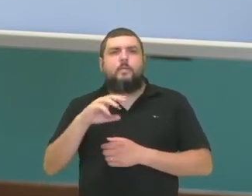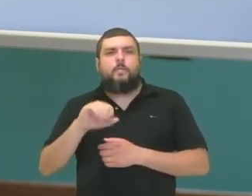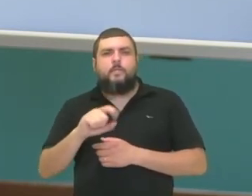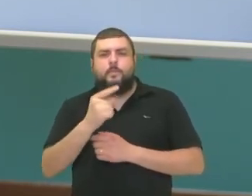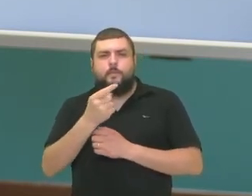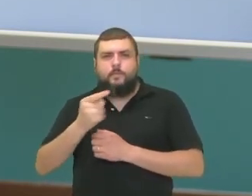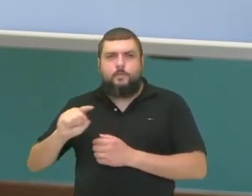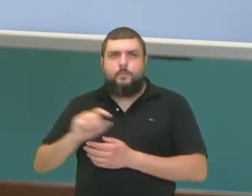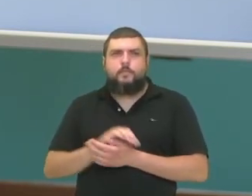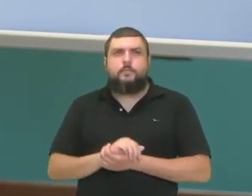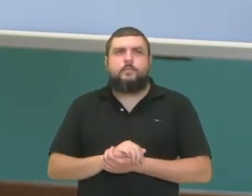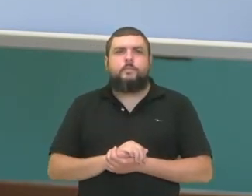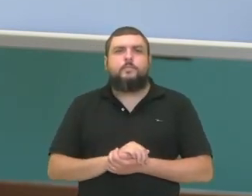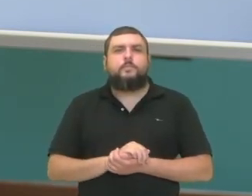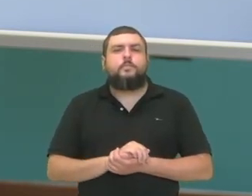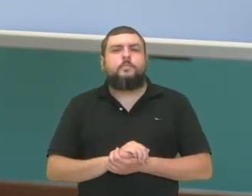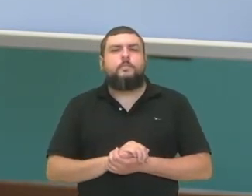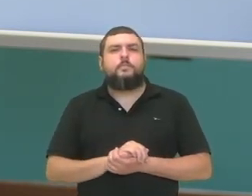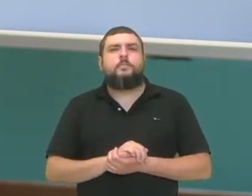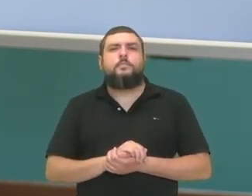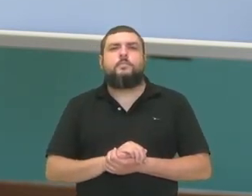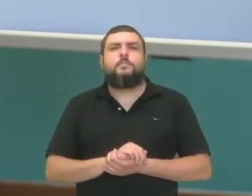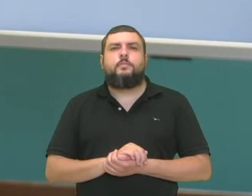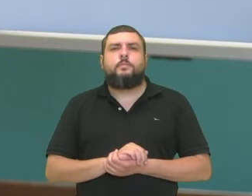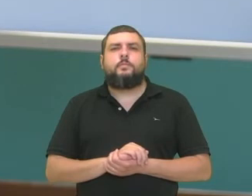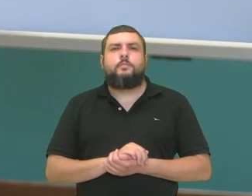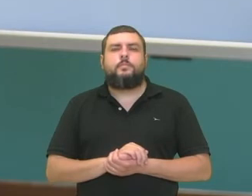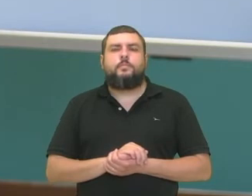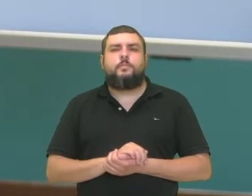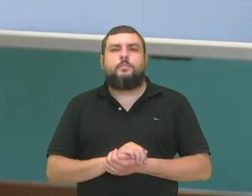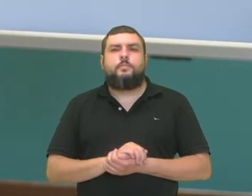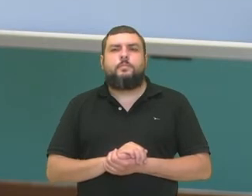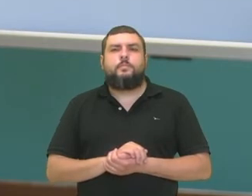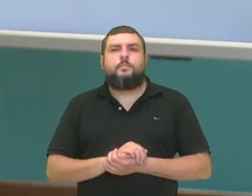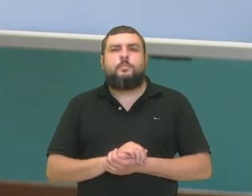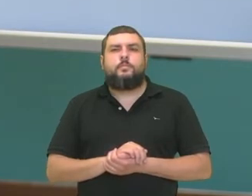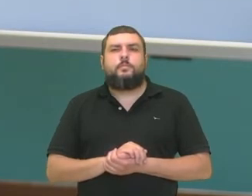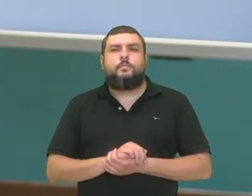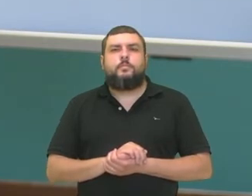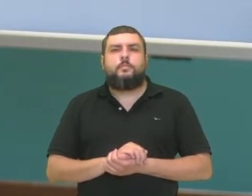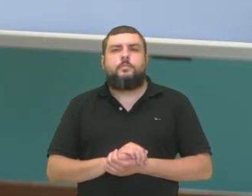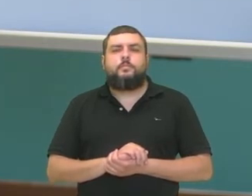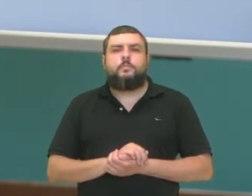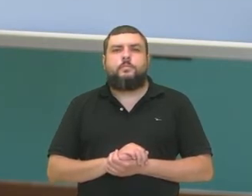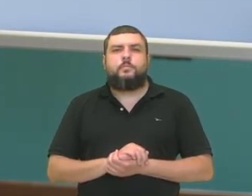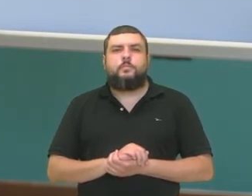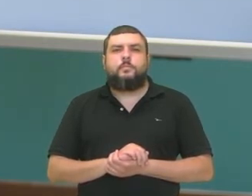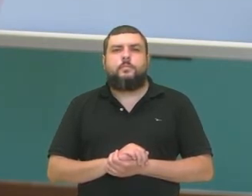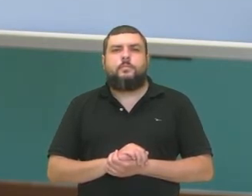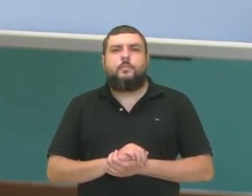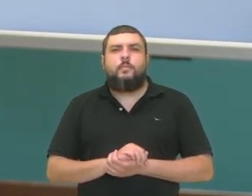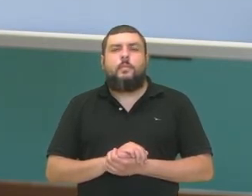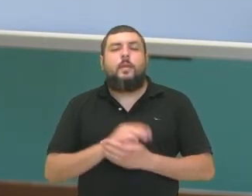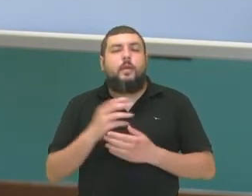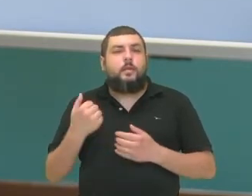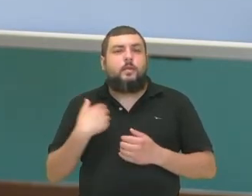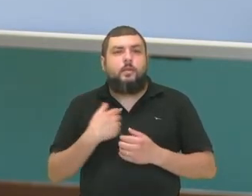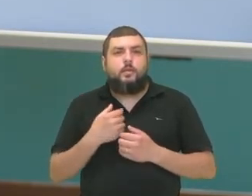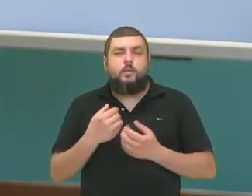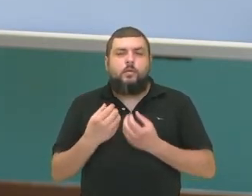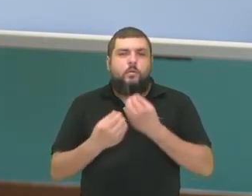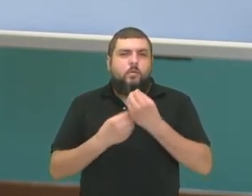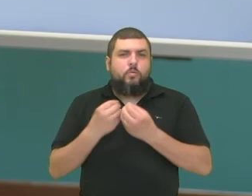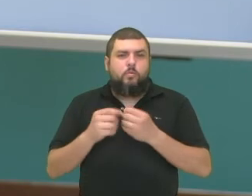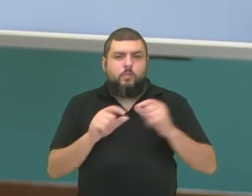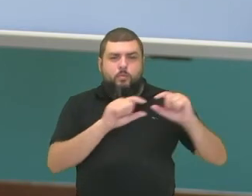temos o etanoato de etila, aqui nós temos o metanoato de N-propila. A cadeia carbônica aberta, normal,